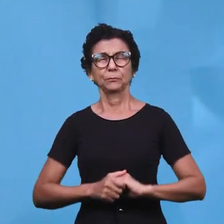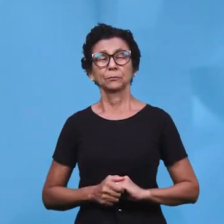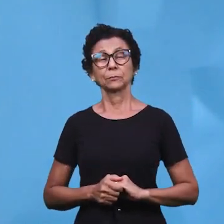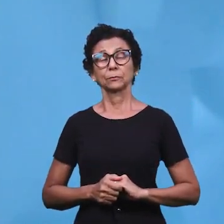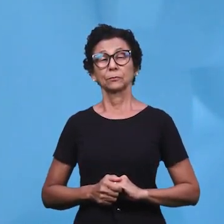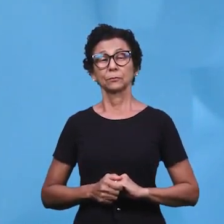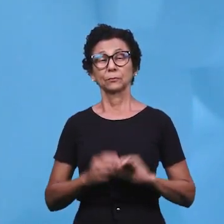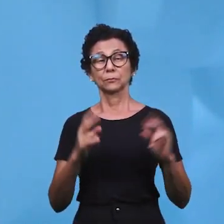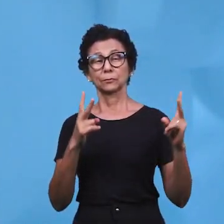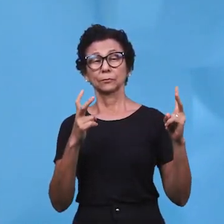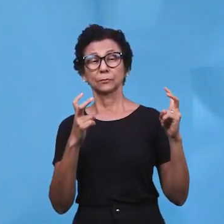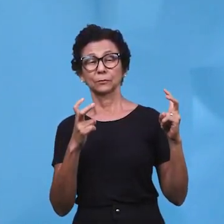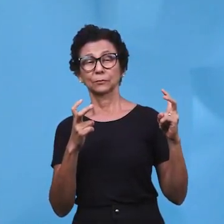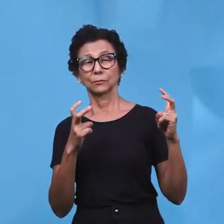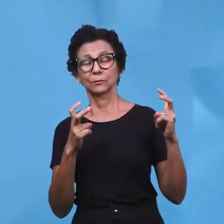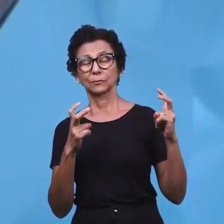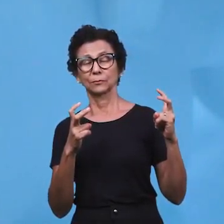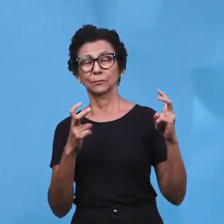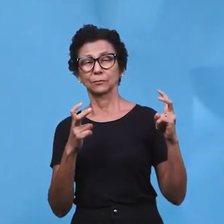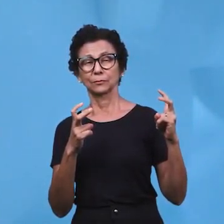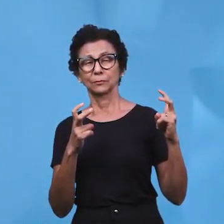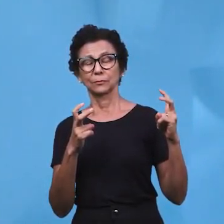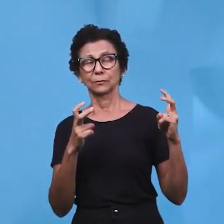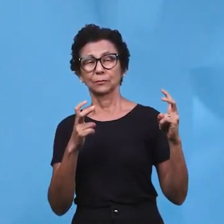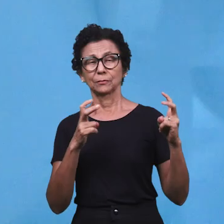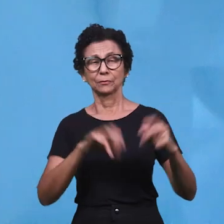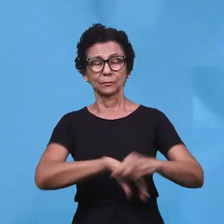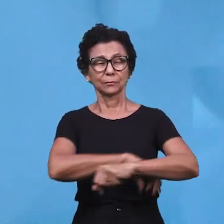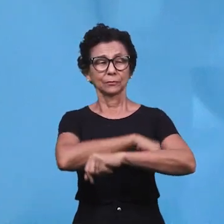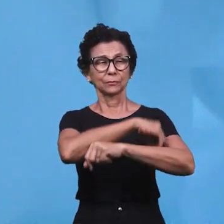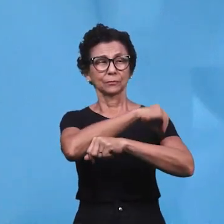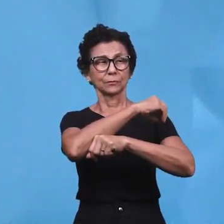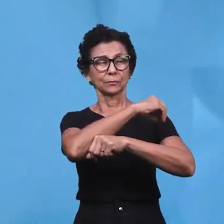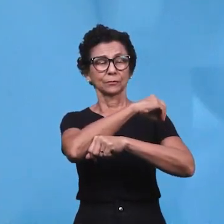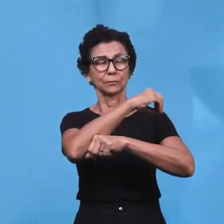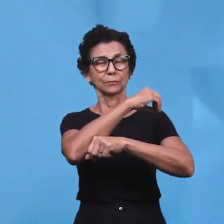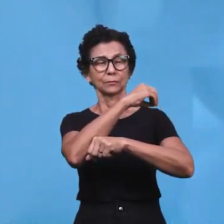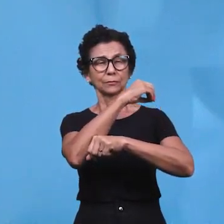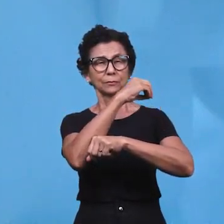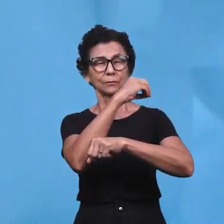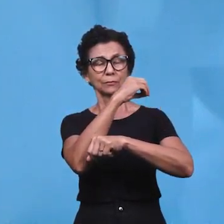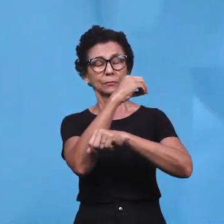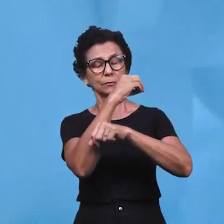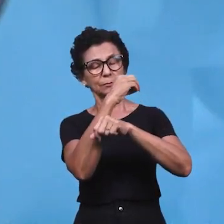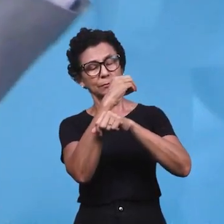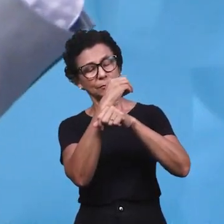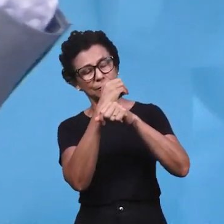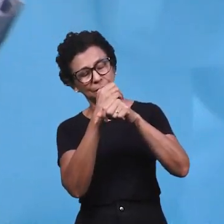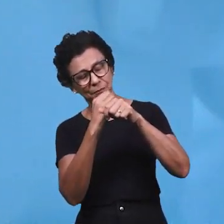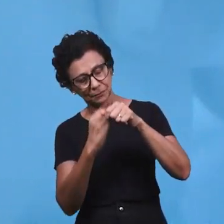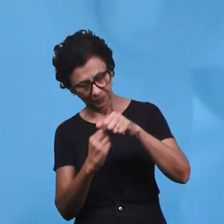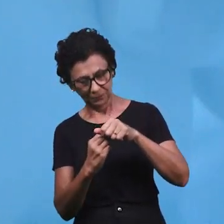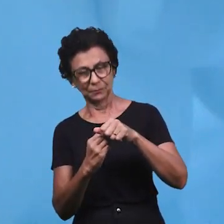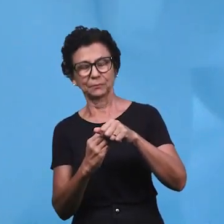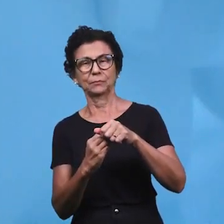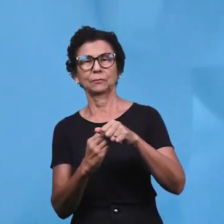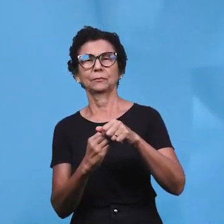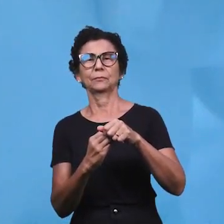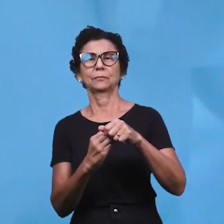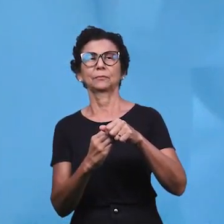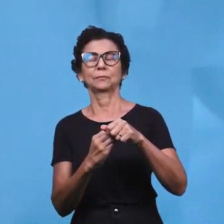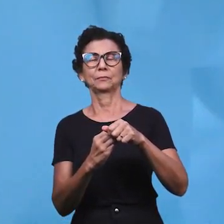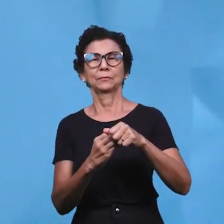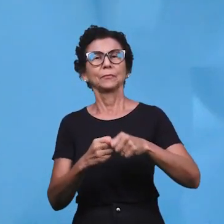que o ambiente, que o dia está dando lugar para a noite. Então, de forma indireta, essa mensagem está